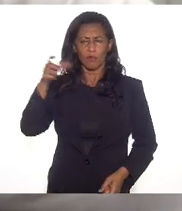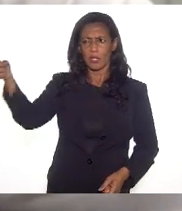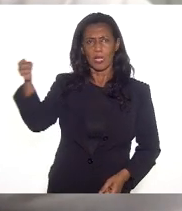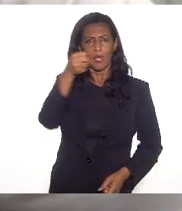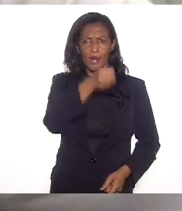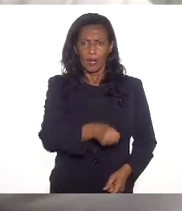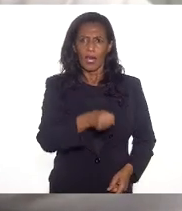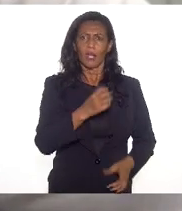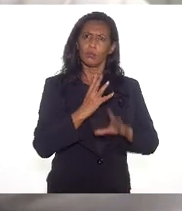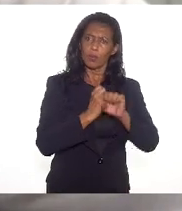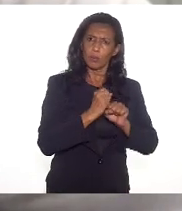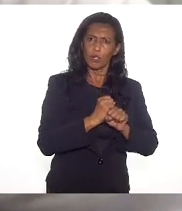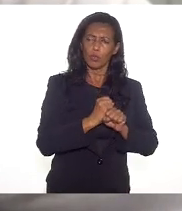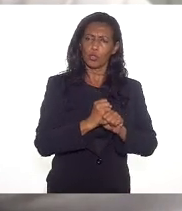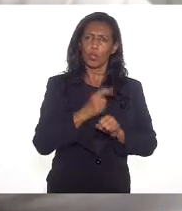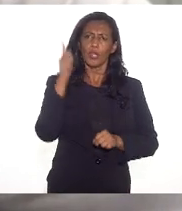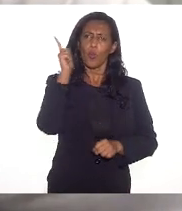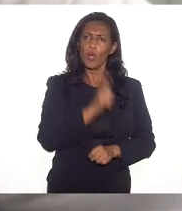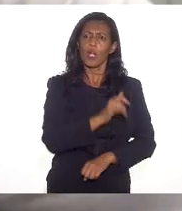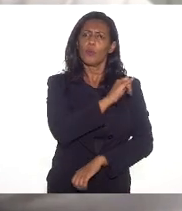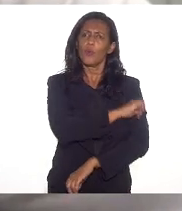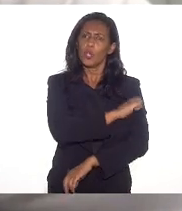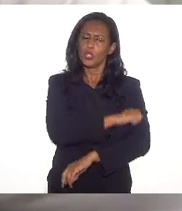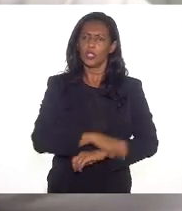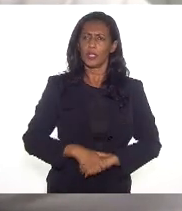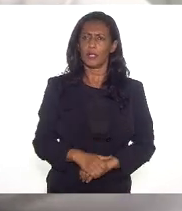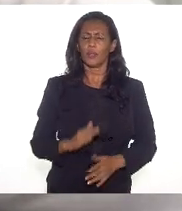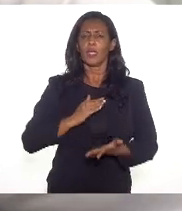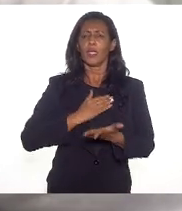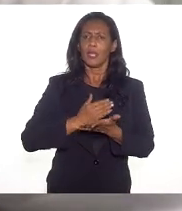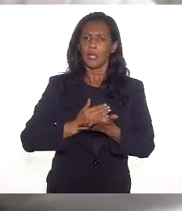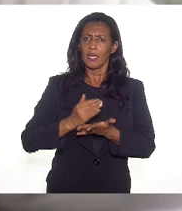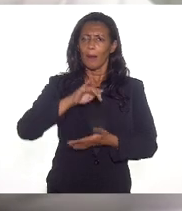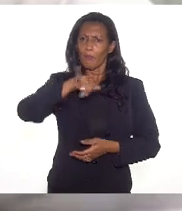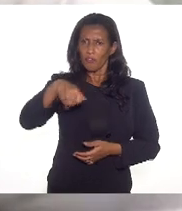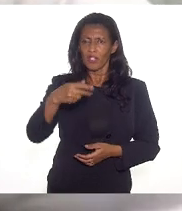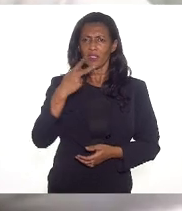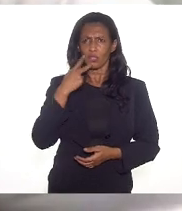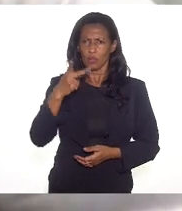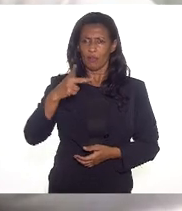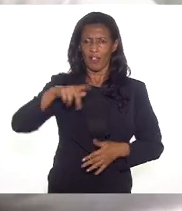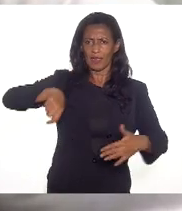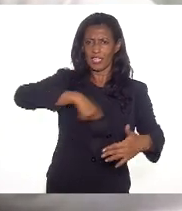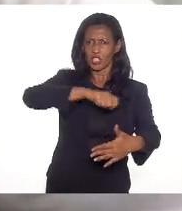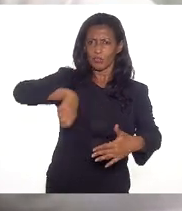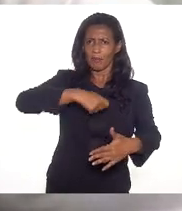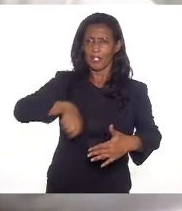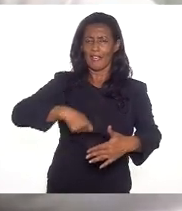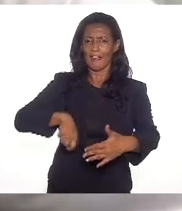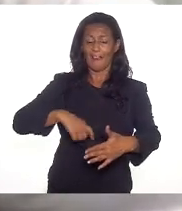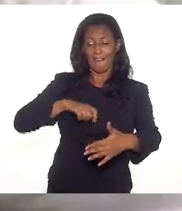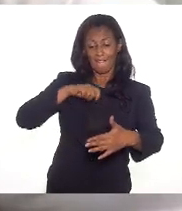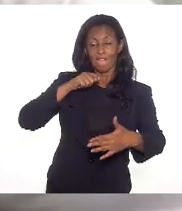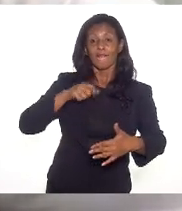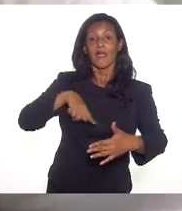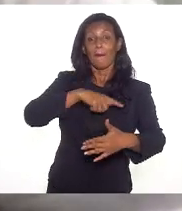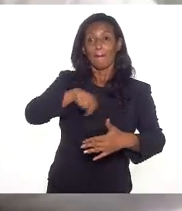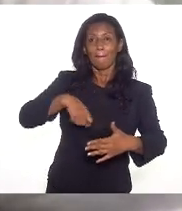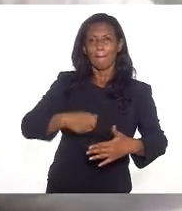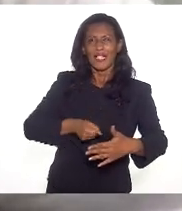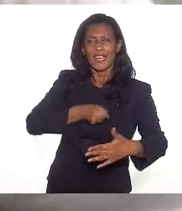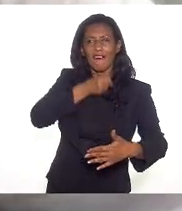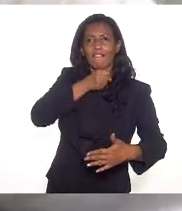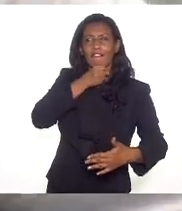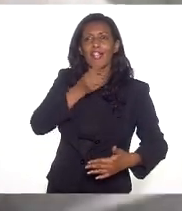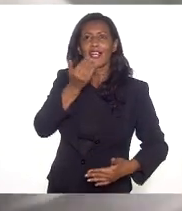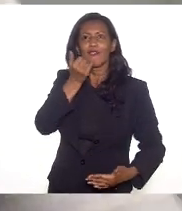ganho para o Rio de Janeiro. E aproveitando o início da sua fala das panelas, panela velha é que faz comida boa,